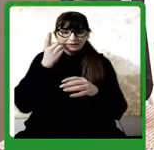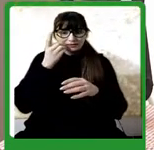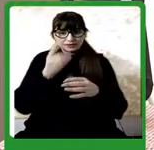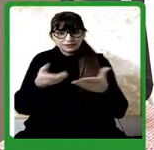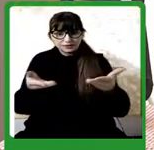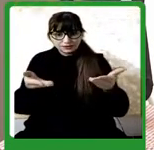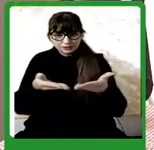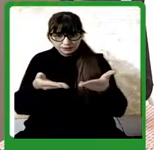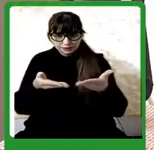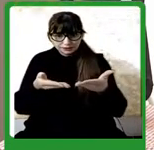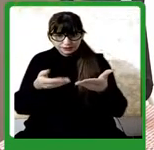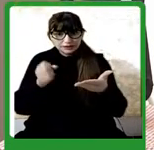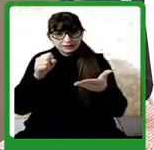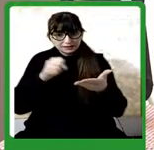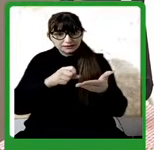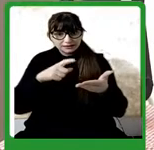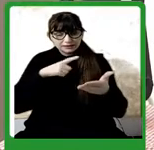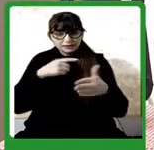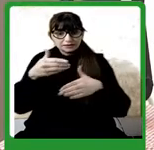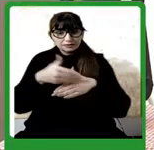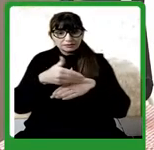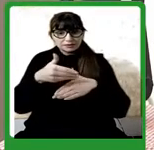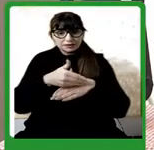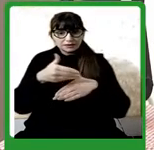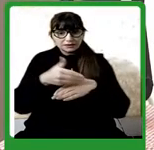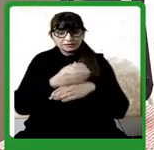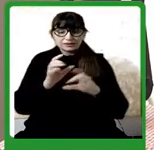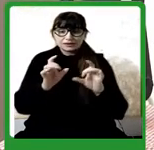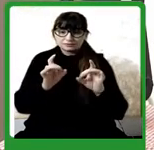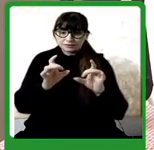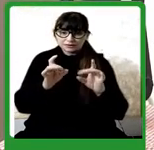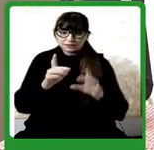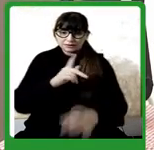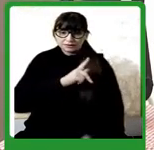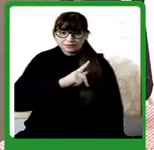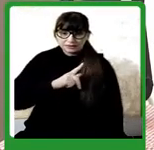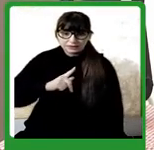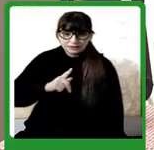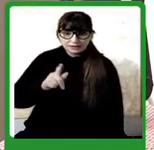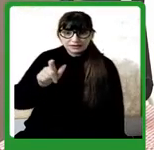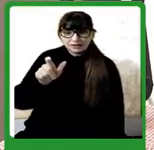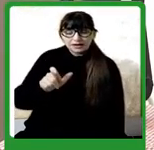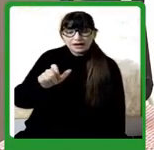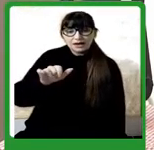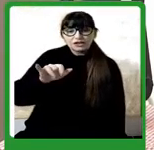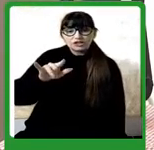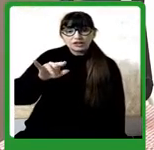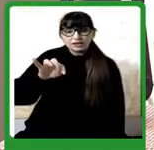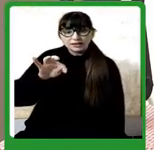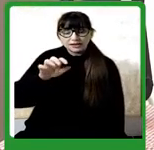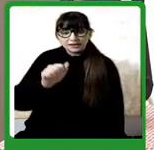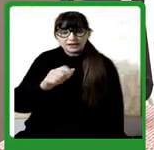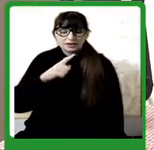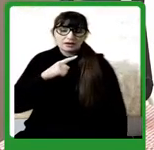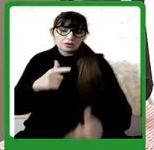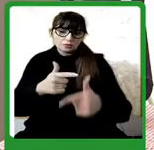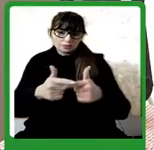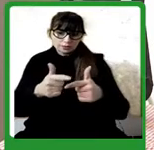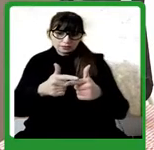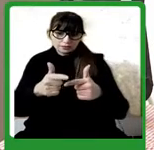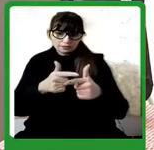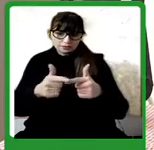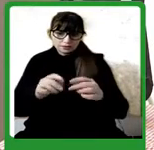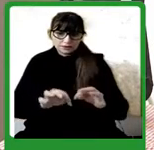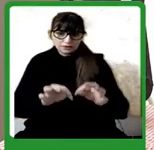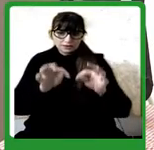e que vai ter uma participação muito especial, né? Da nossa presidente, Angelita, que estamos resolvendo um pequeno probleminha técnico. Em breve, ela